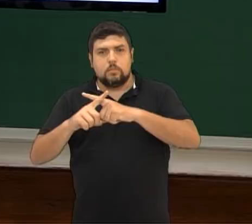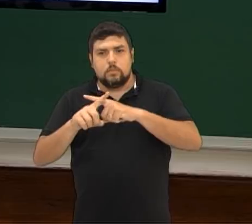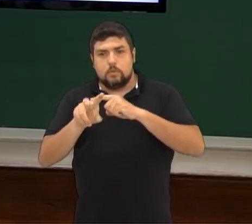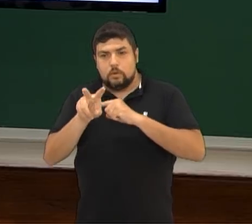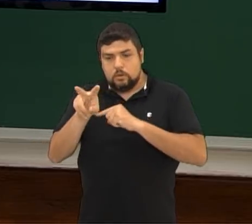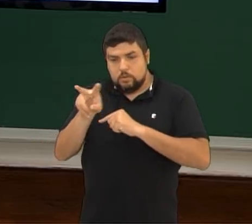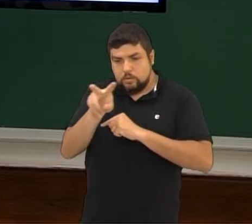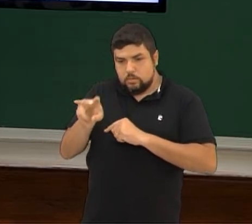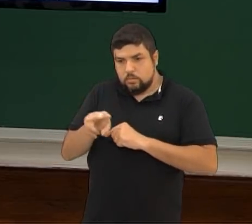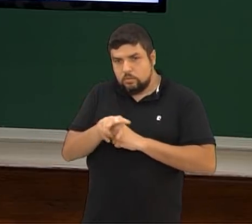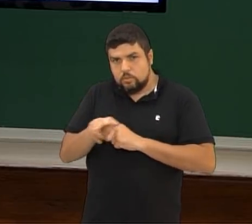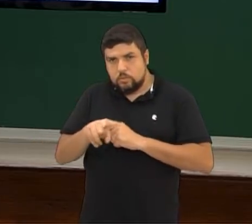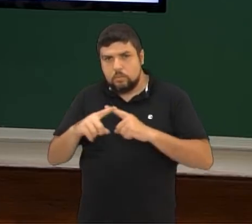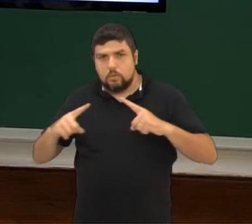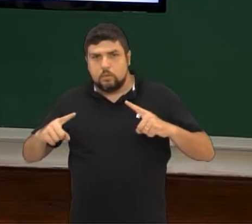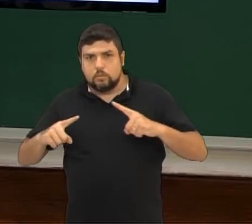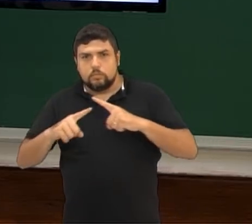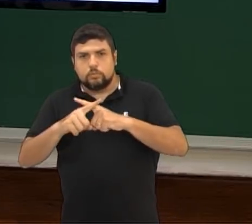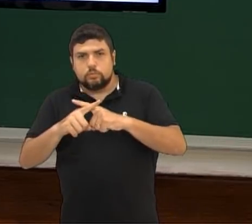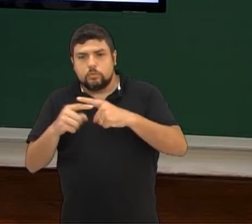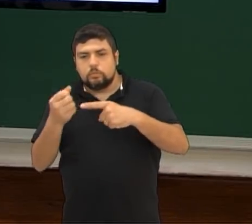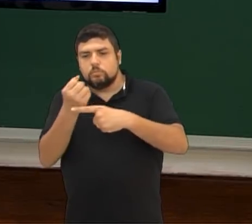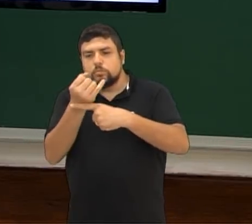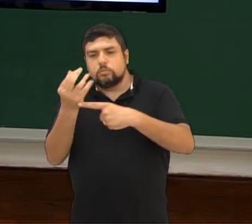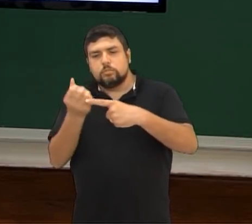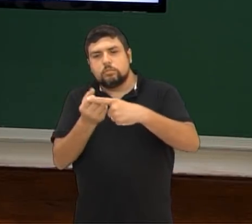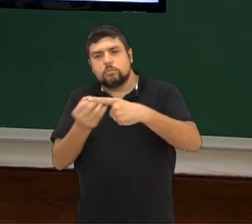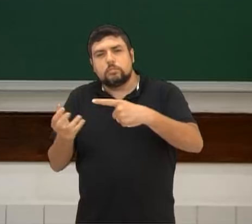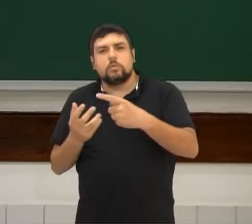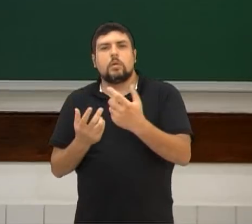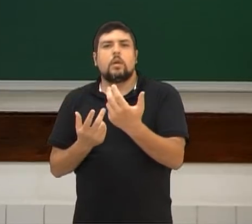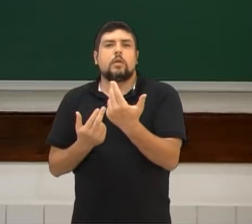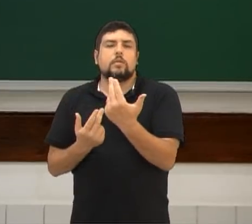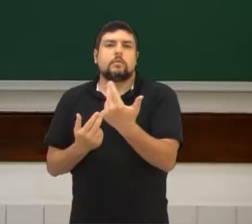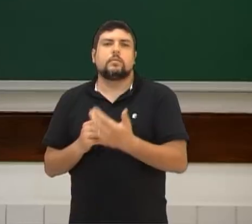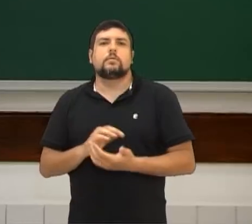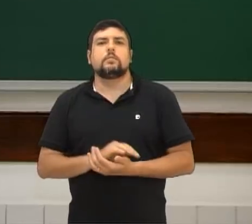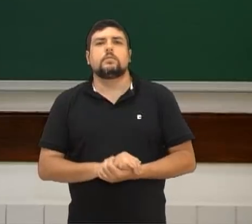duas equivalências serão proporcionais.